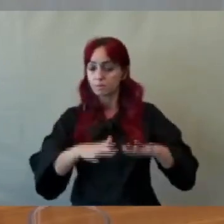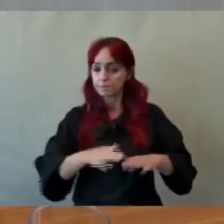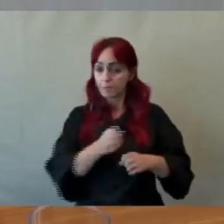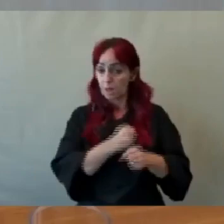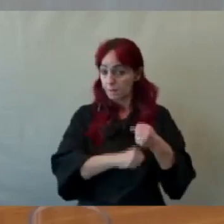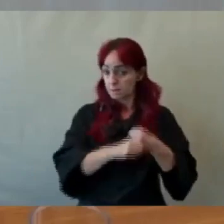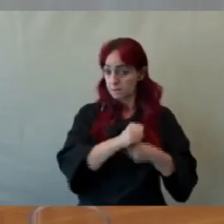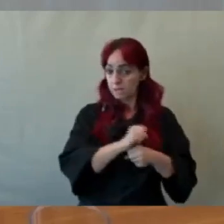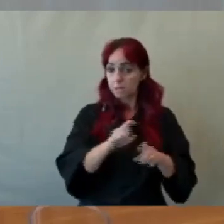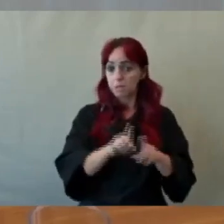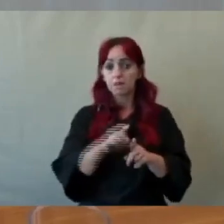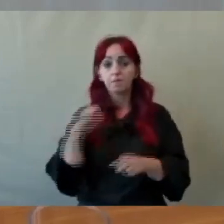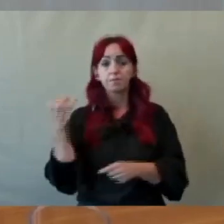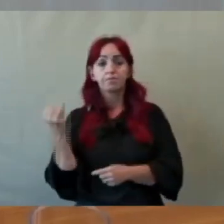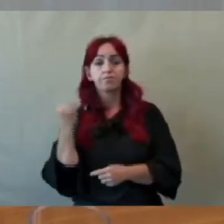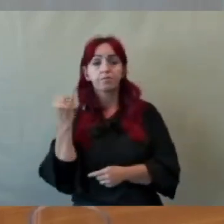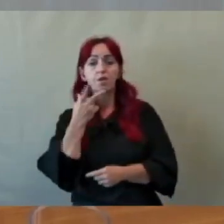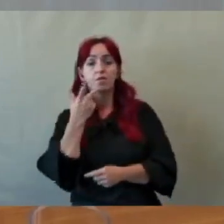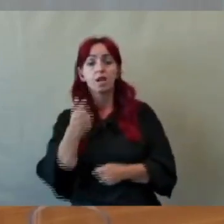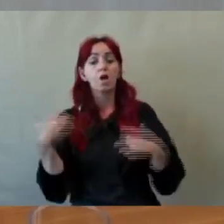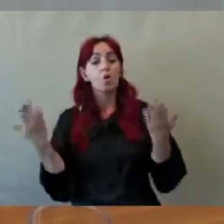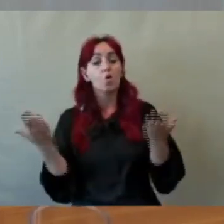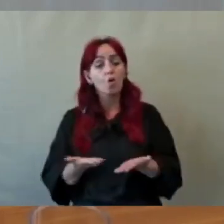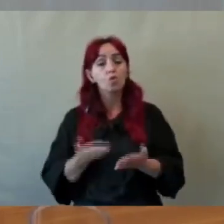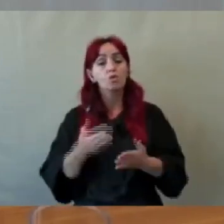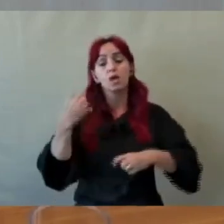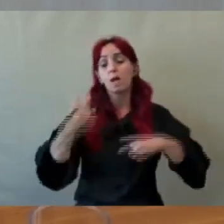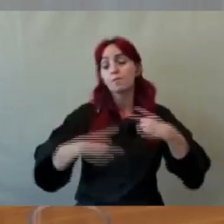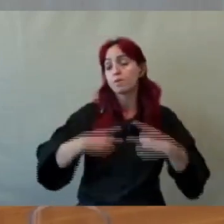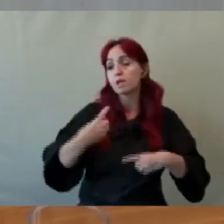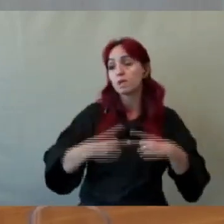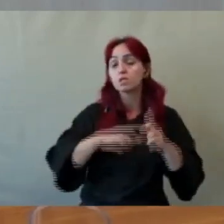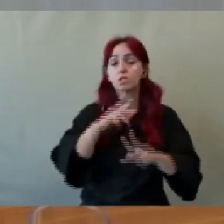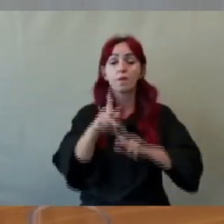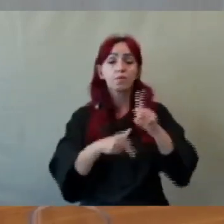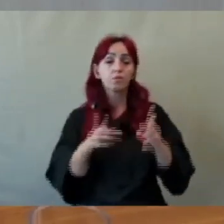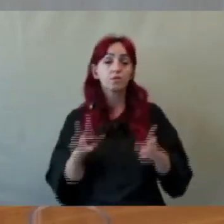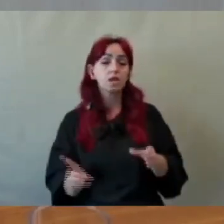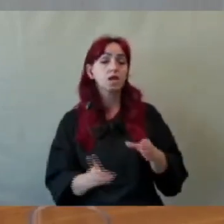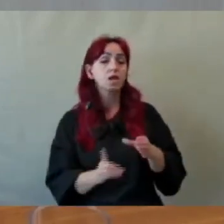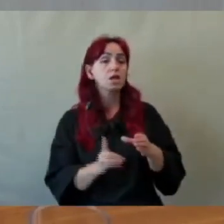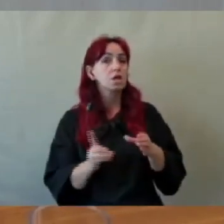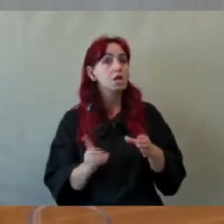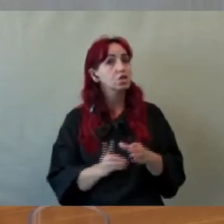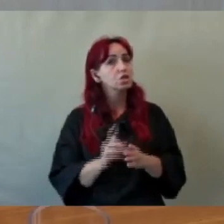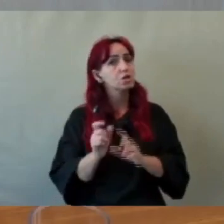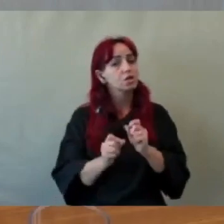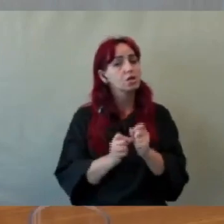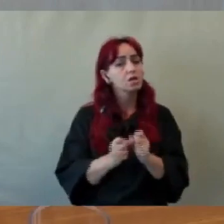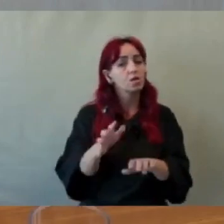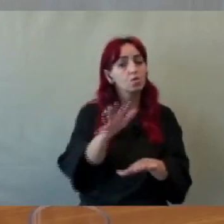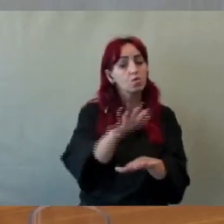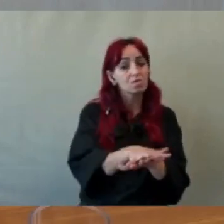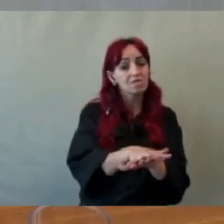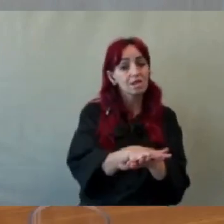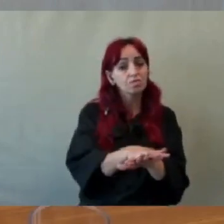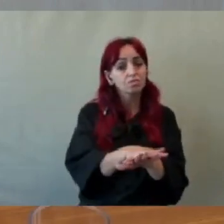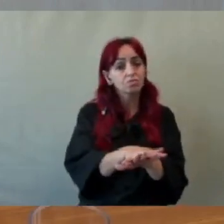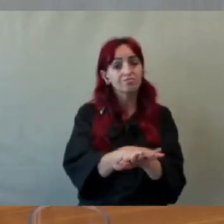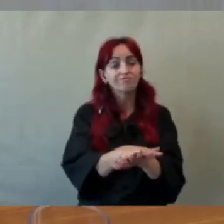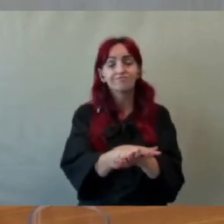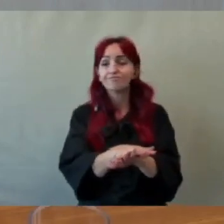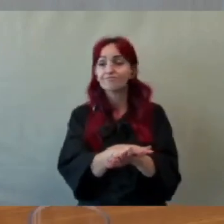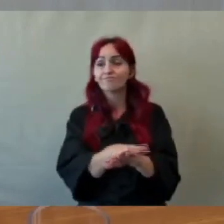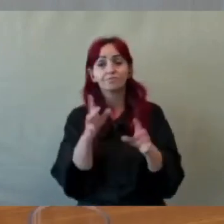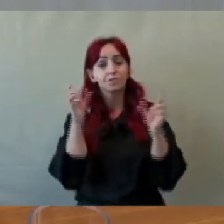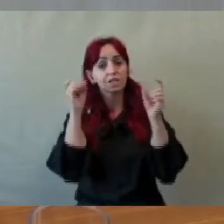gente falar que, hoje, a política pública de inclusão na cidade de Belo Horizonte ela está longe de realmente